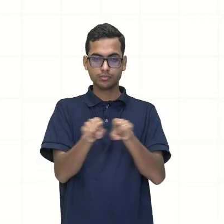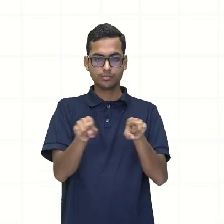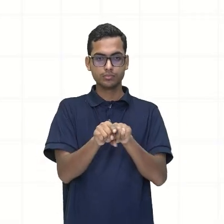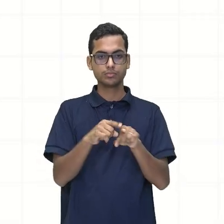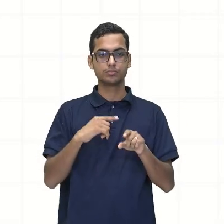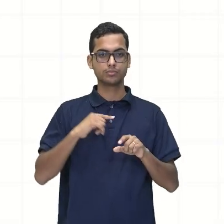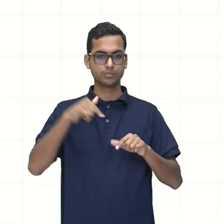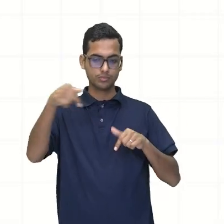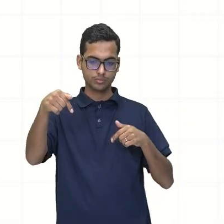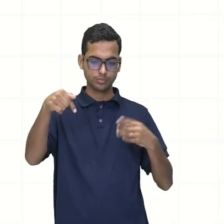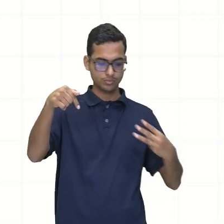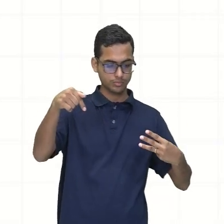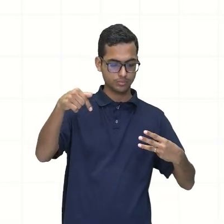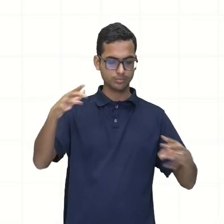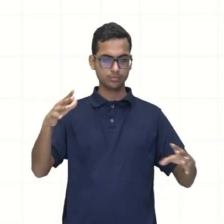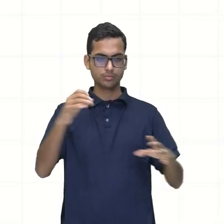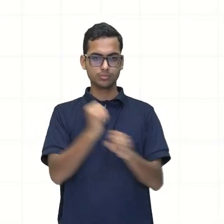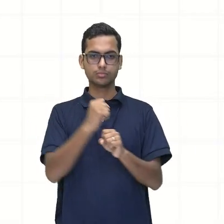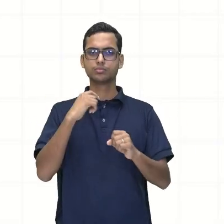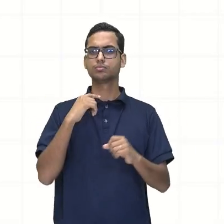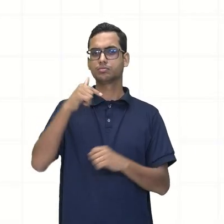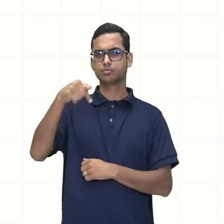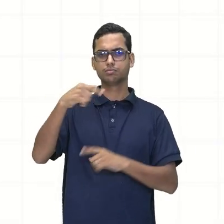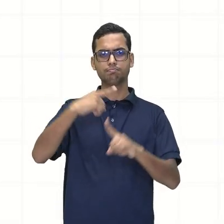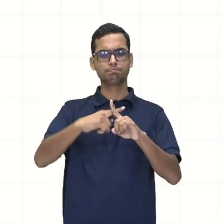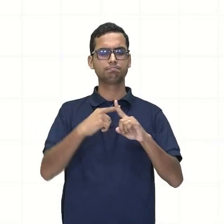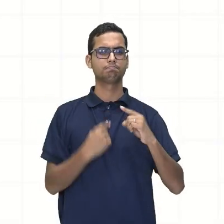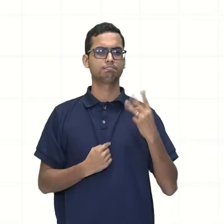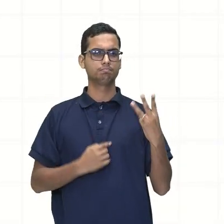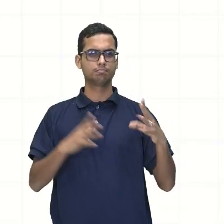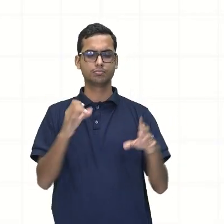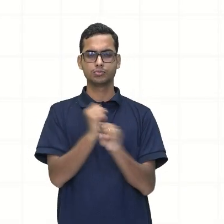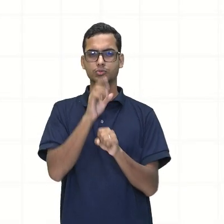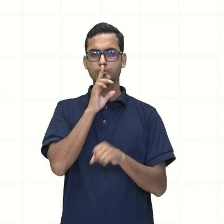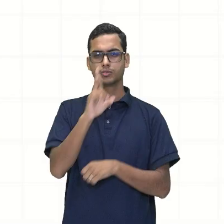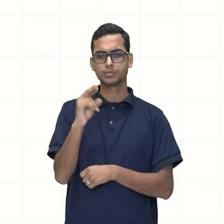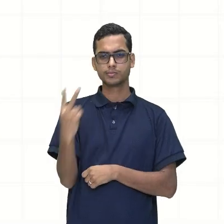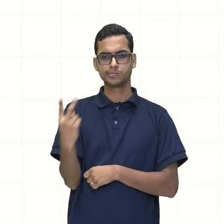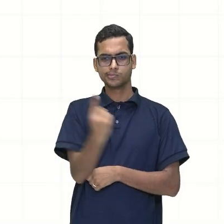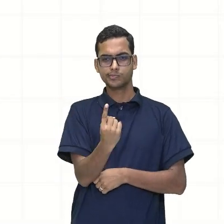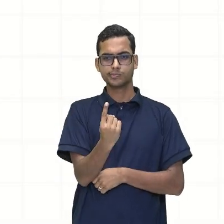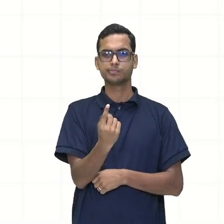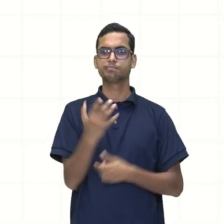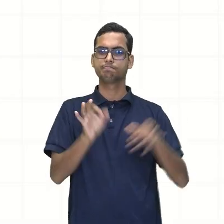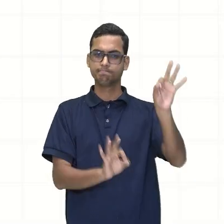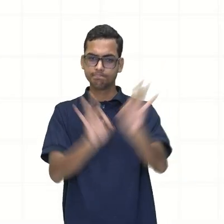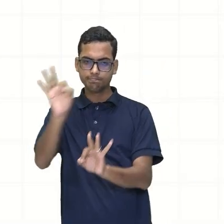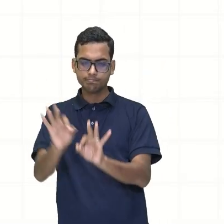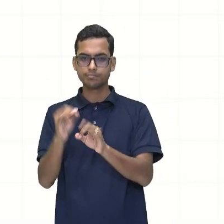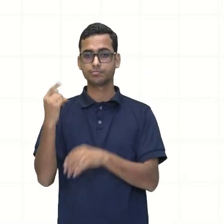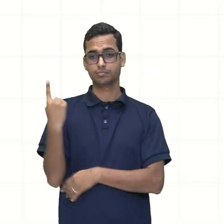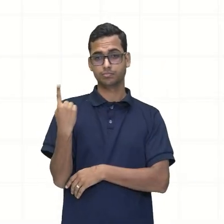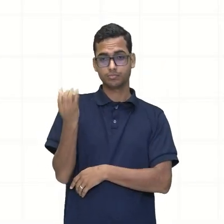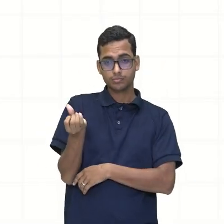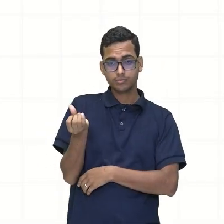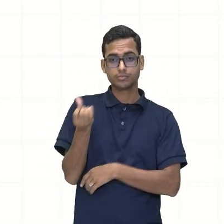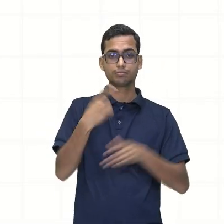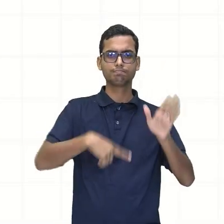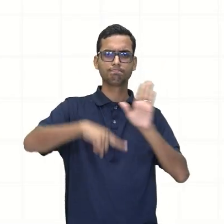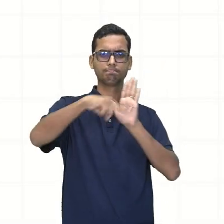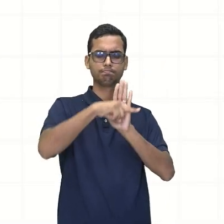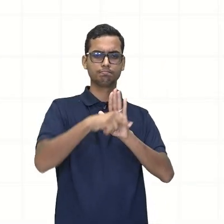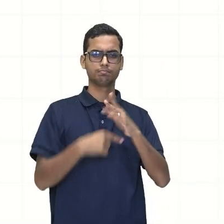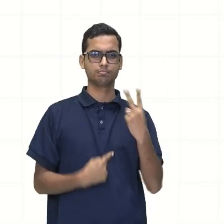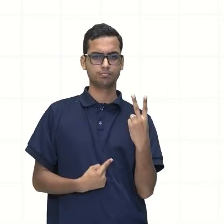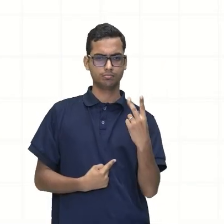2 números que sobraram, 3 vezes 7, 21. Aí, agora a gente calcula, né?